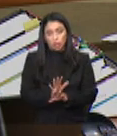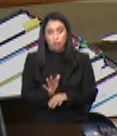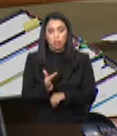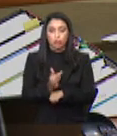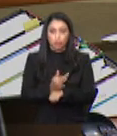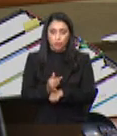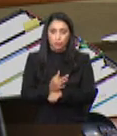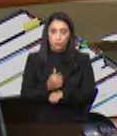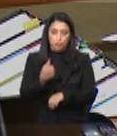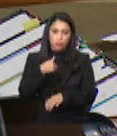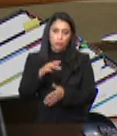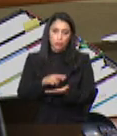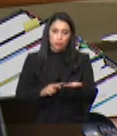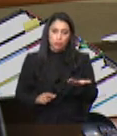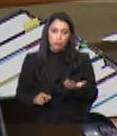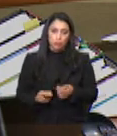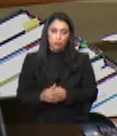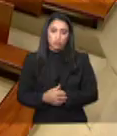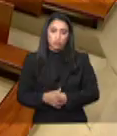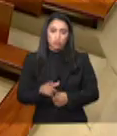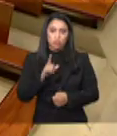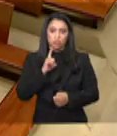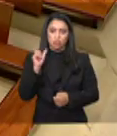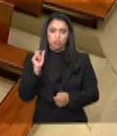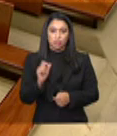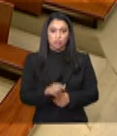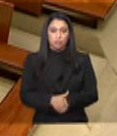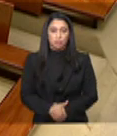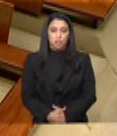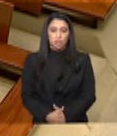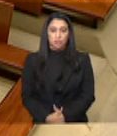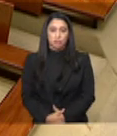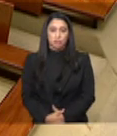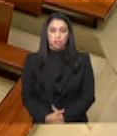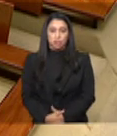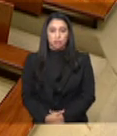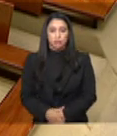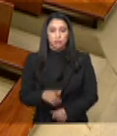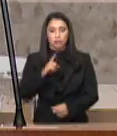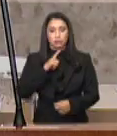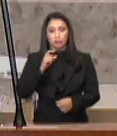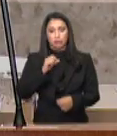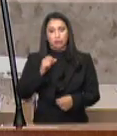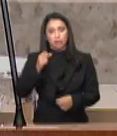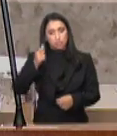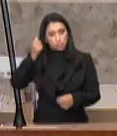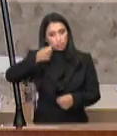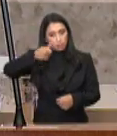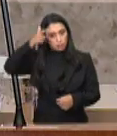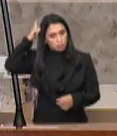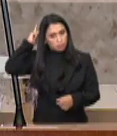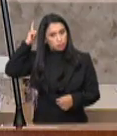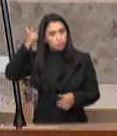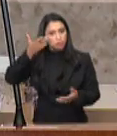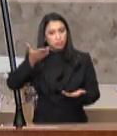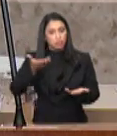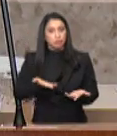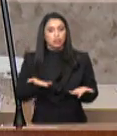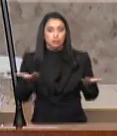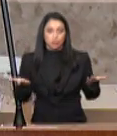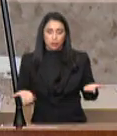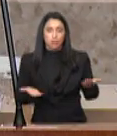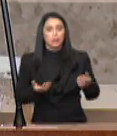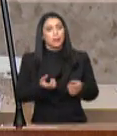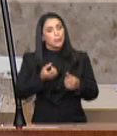formalmente sob minha relatoria. Muito obrigado, Vossa Excelência. Muito obrigada, ministro Luiz Edson Fachin. Sempre é muito bom